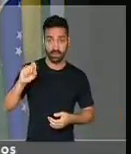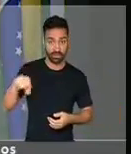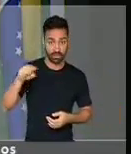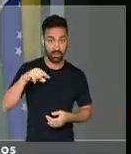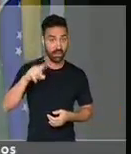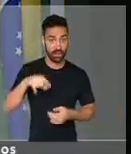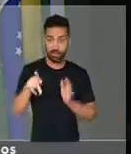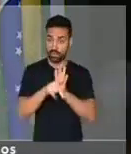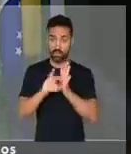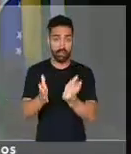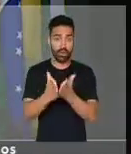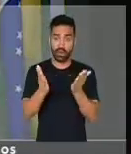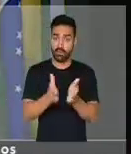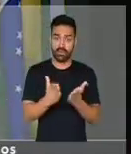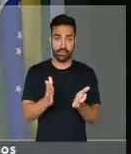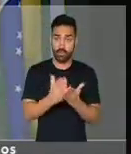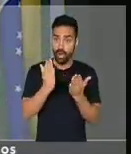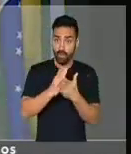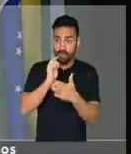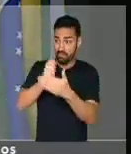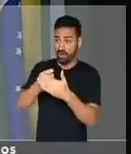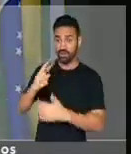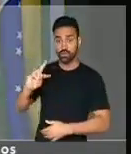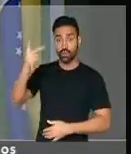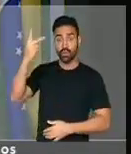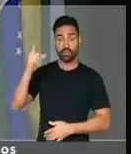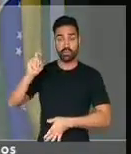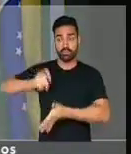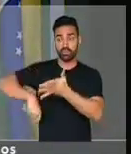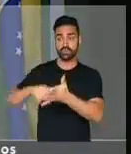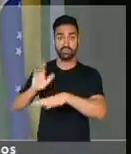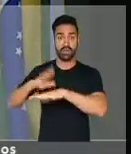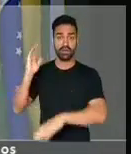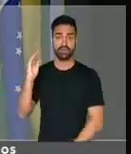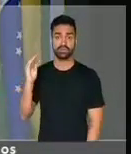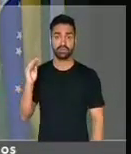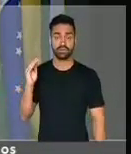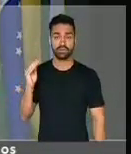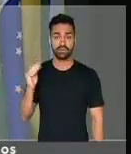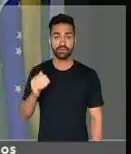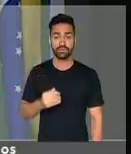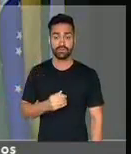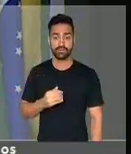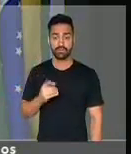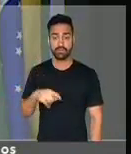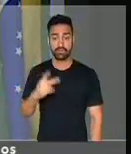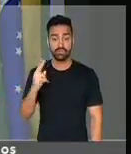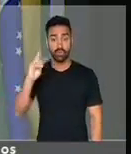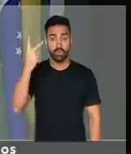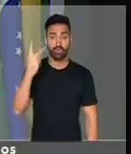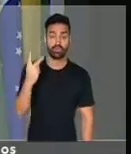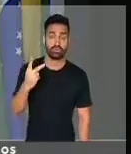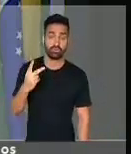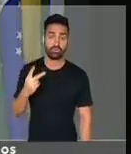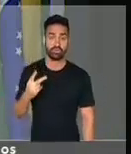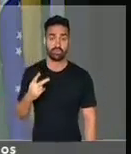os pobres. Eles pagam o dobro do que os ricos, proporcionalmente à sua renda. É o